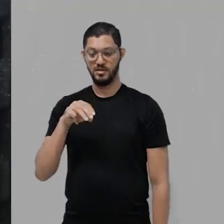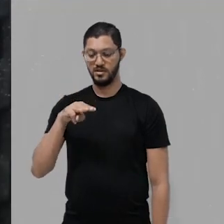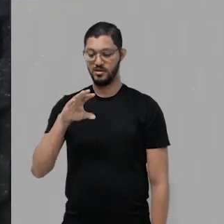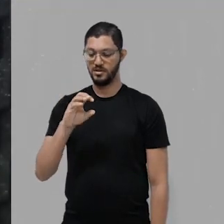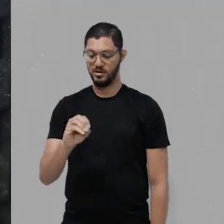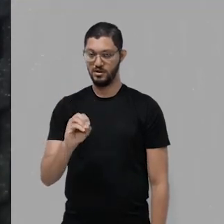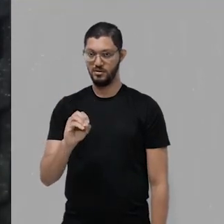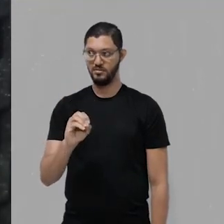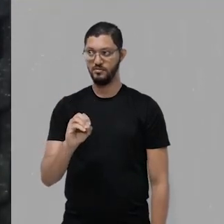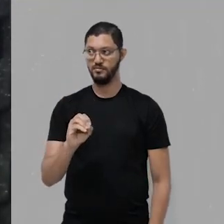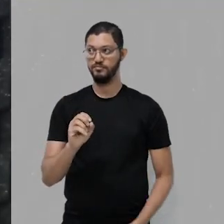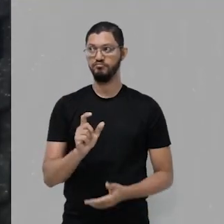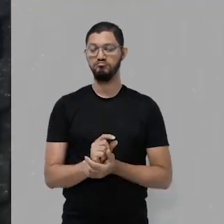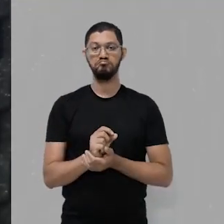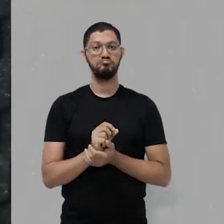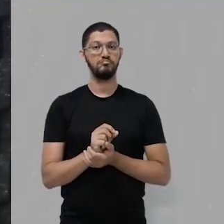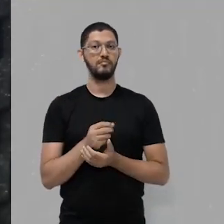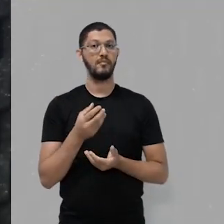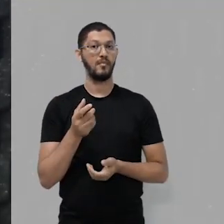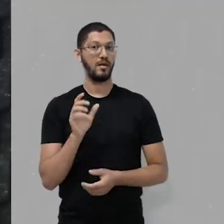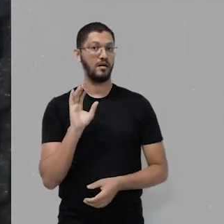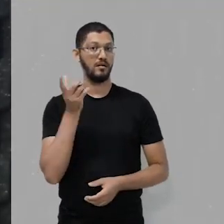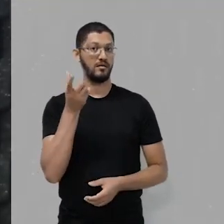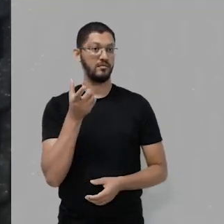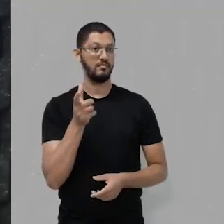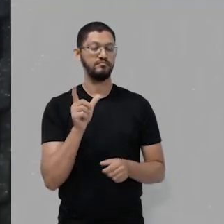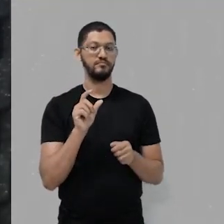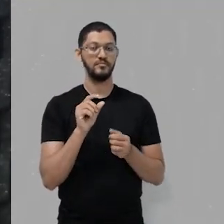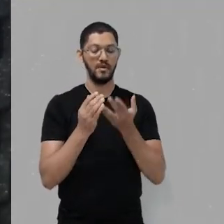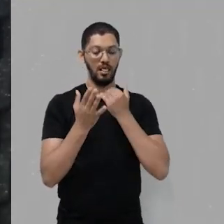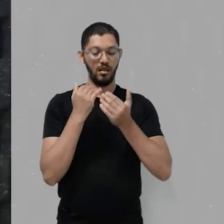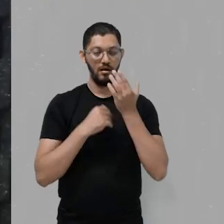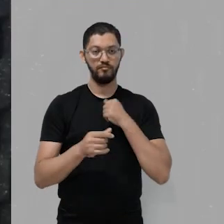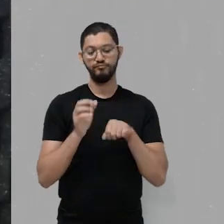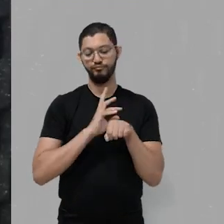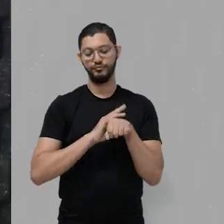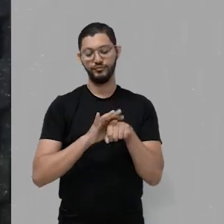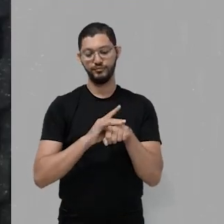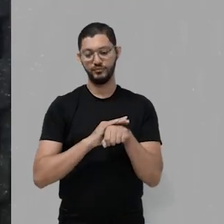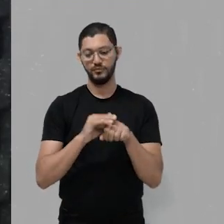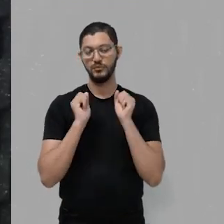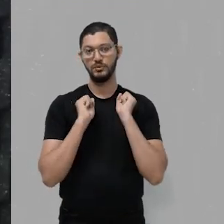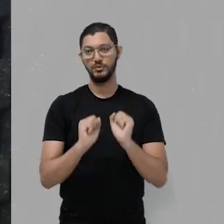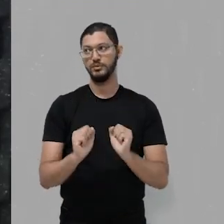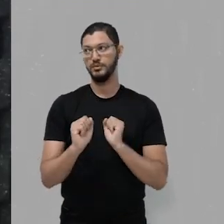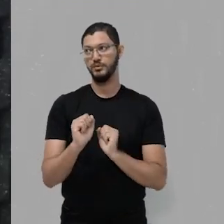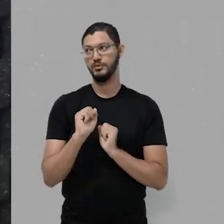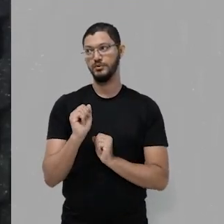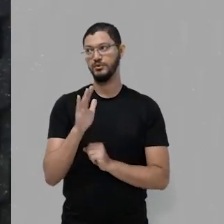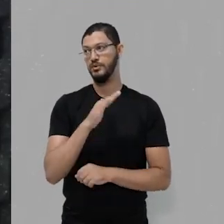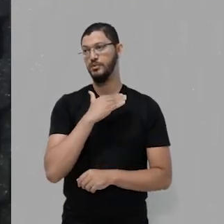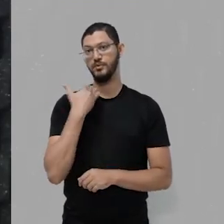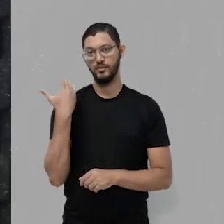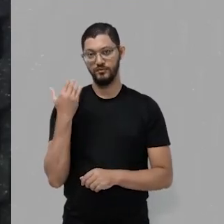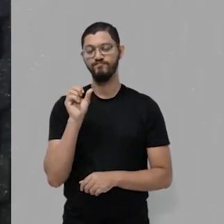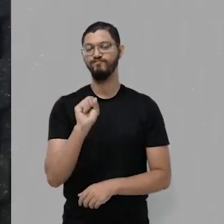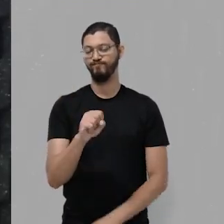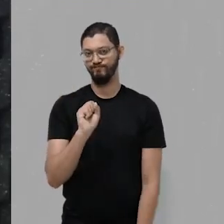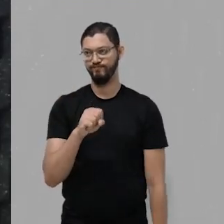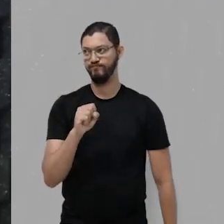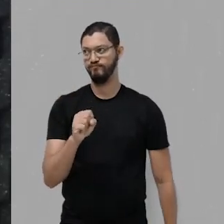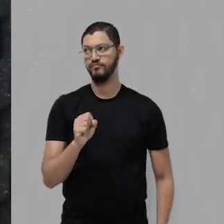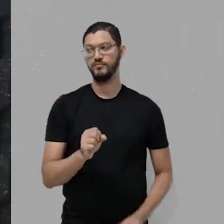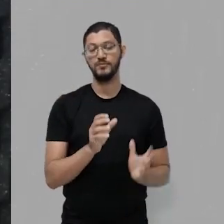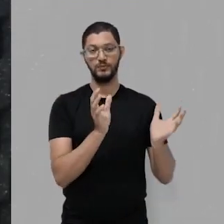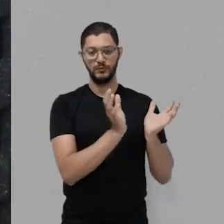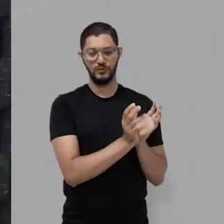adquire parasitas, logicamente, vai ficar doente. Consequentemente, ele vai morrer sim. Muitos indivíduos